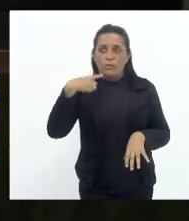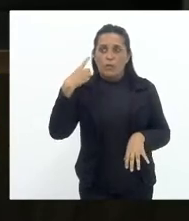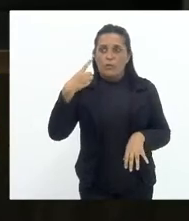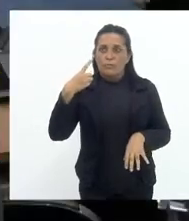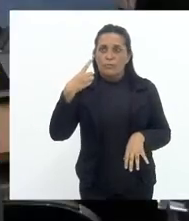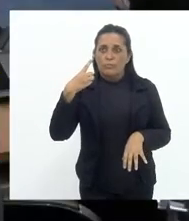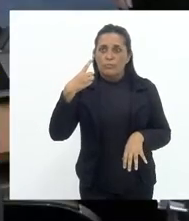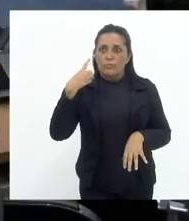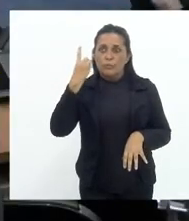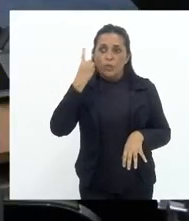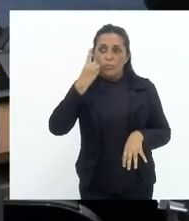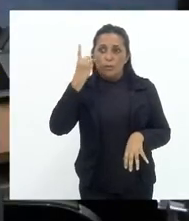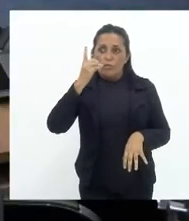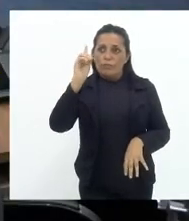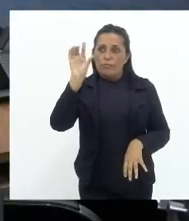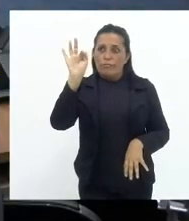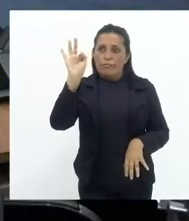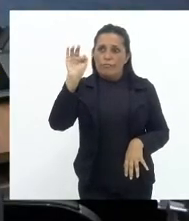serafini